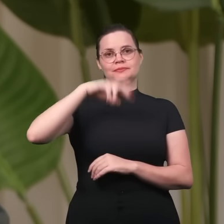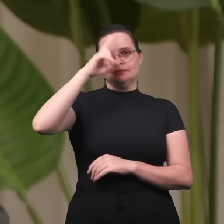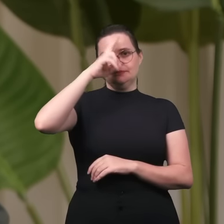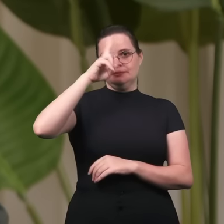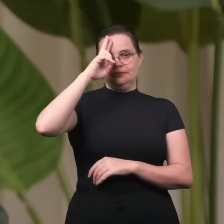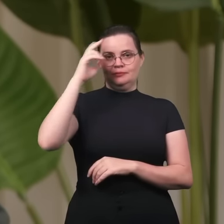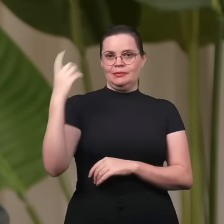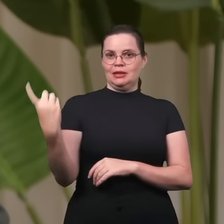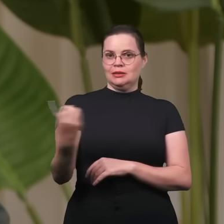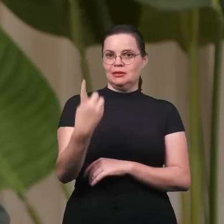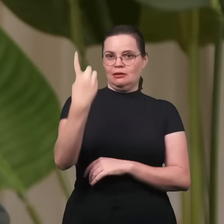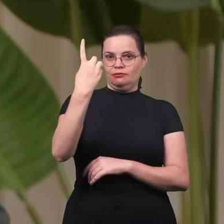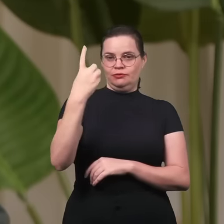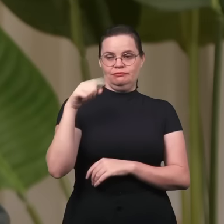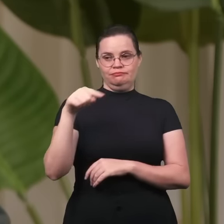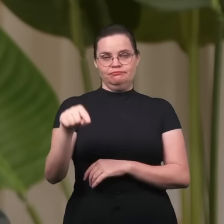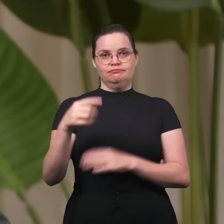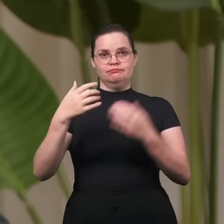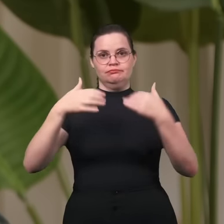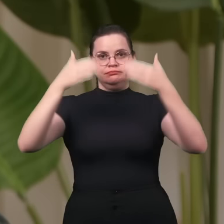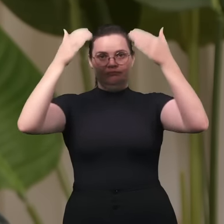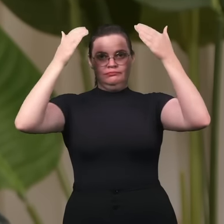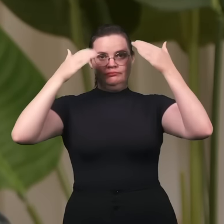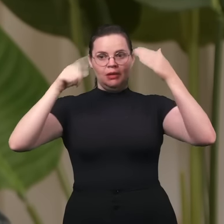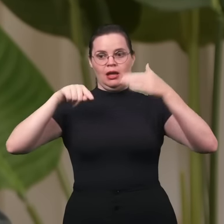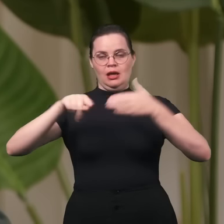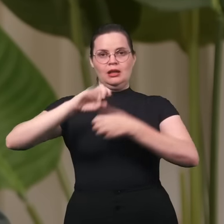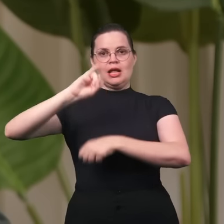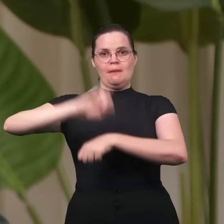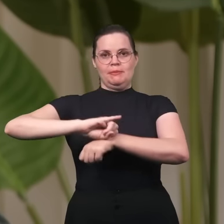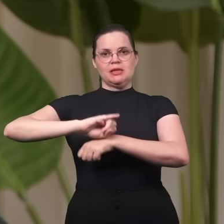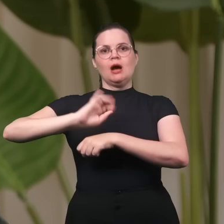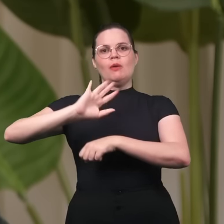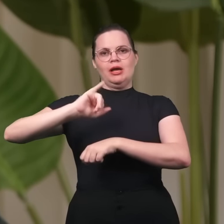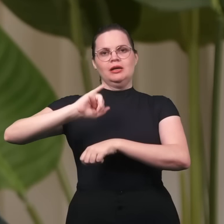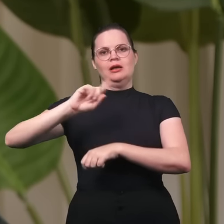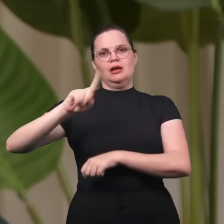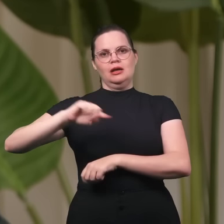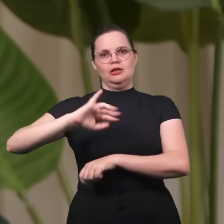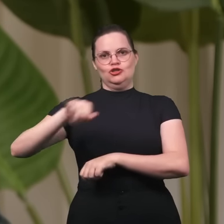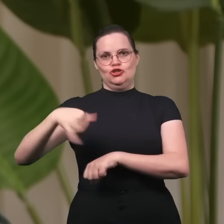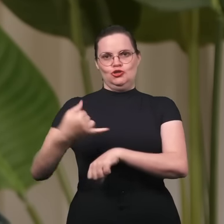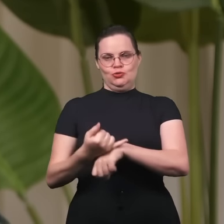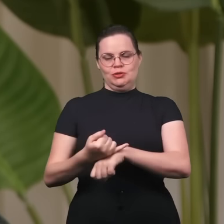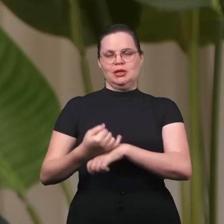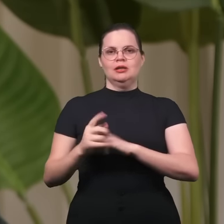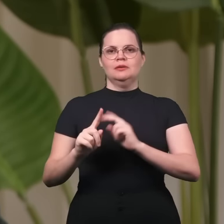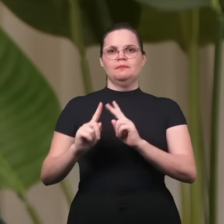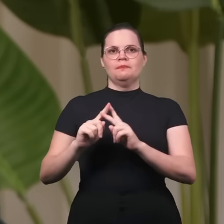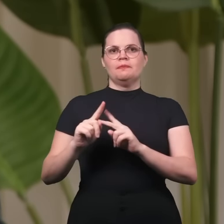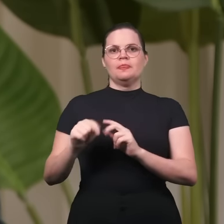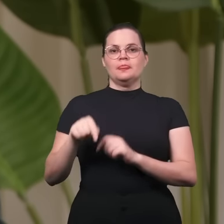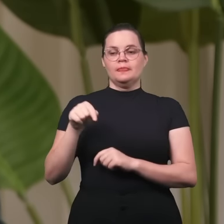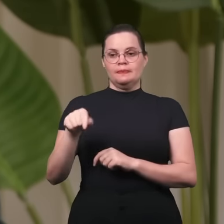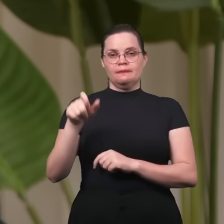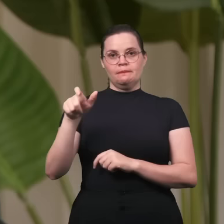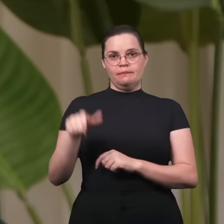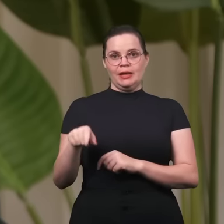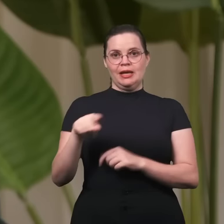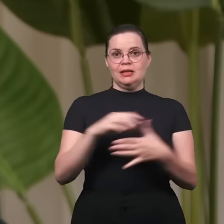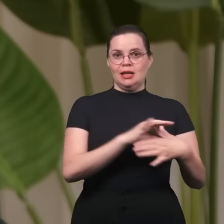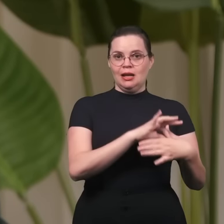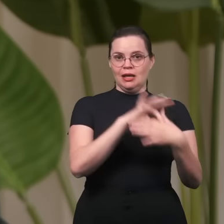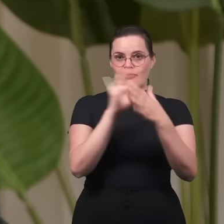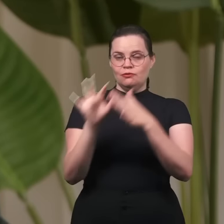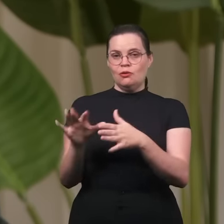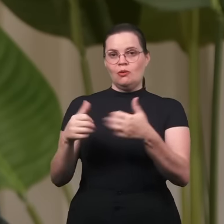de Davi, que colocou Jerusalém como a sua capital, depois a cidade de Davi. Ele levou a